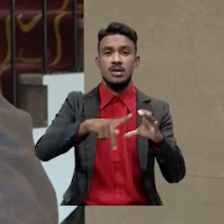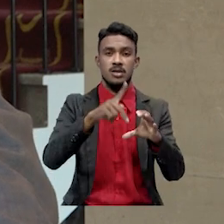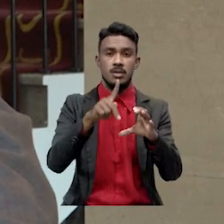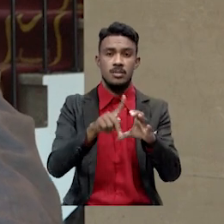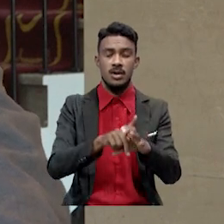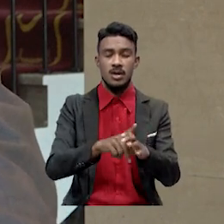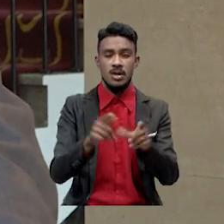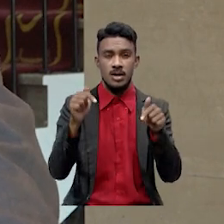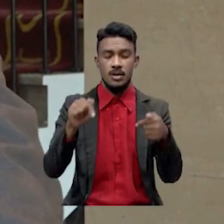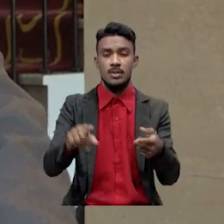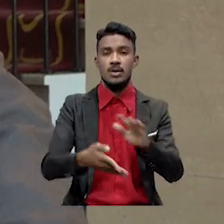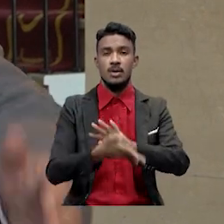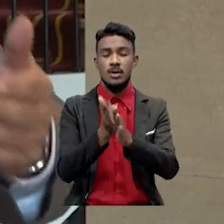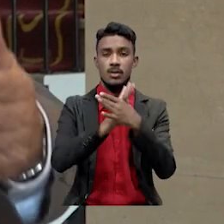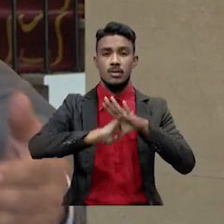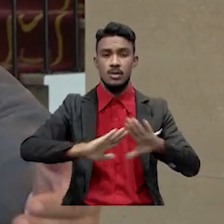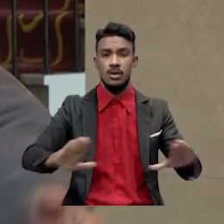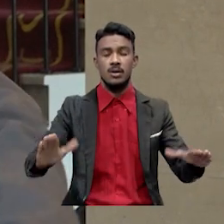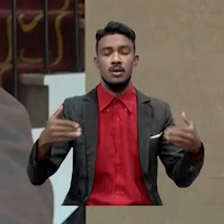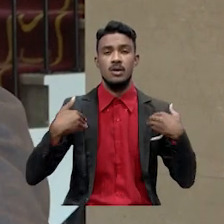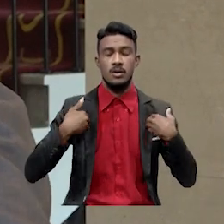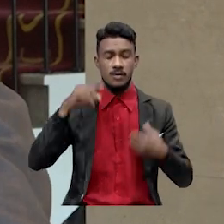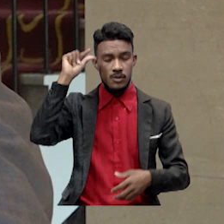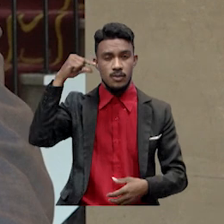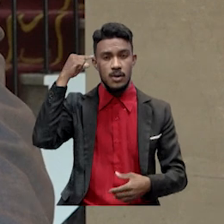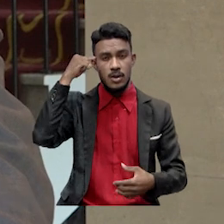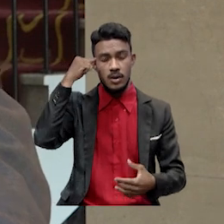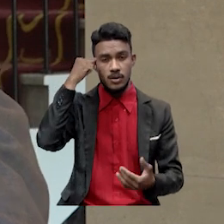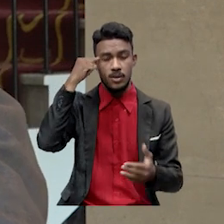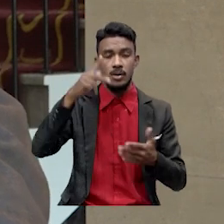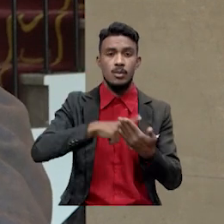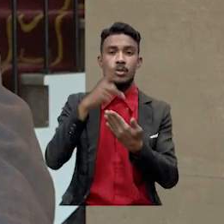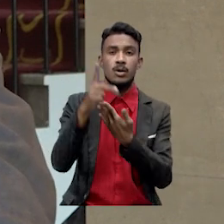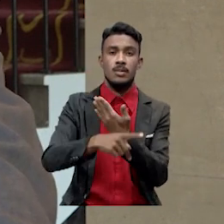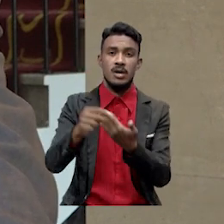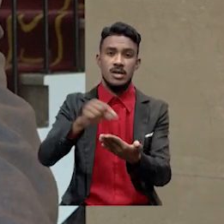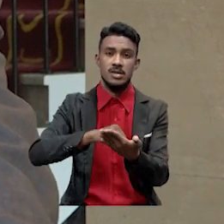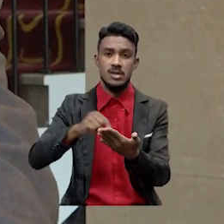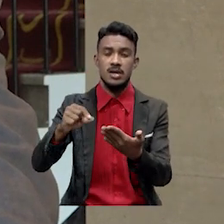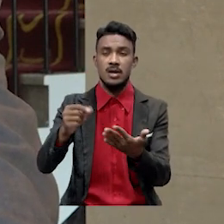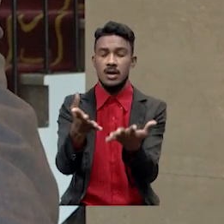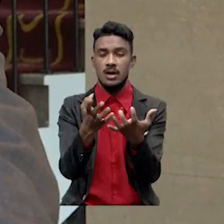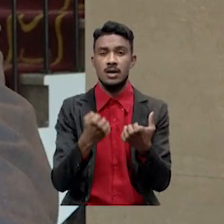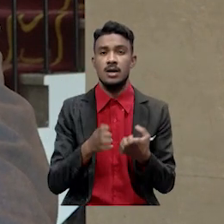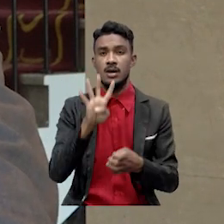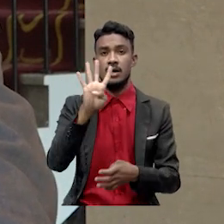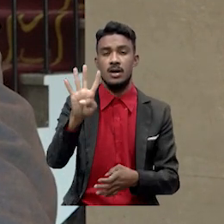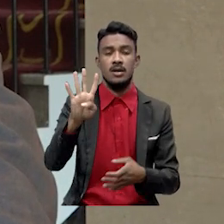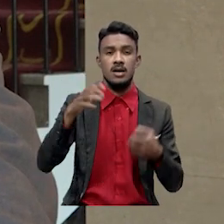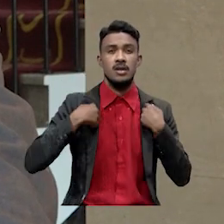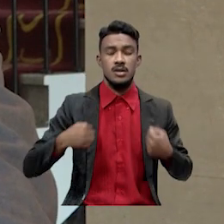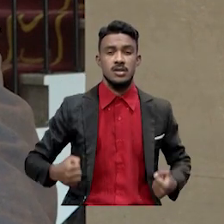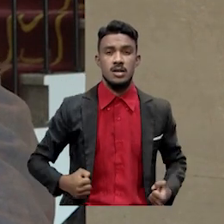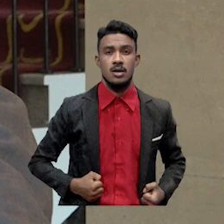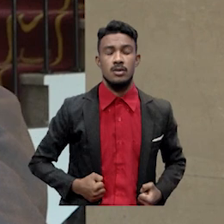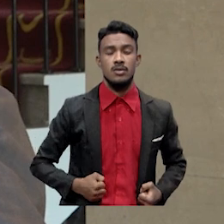de paz. O governo e o programa hoje assina acordo RAP e a área agricultura, saúde,